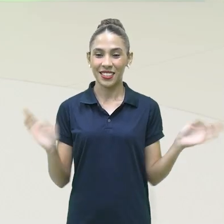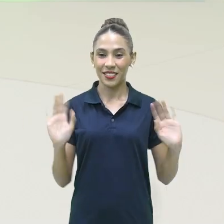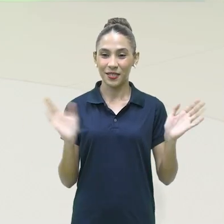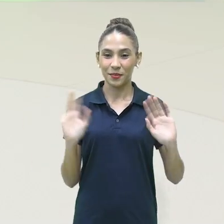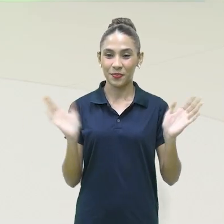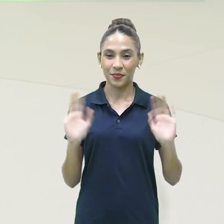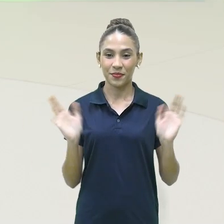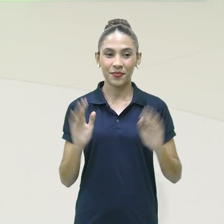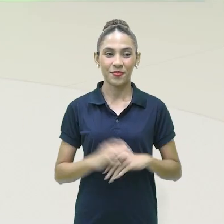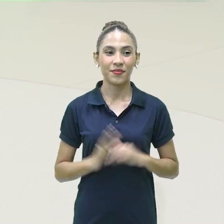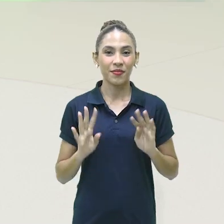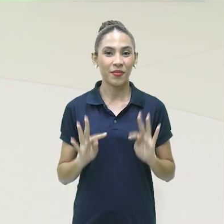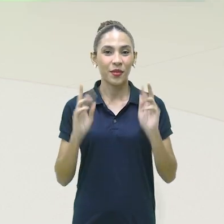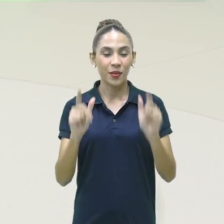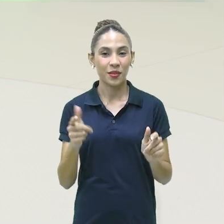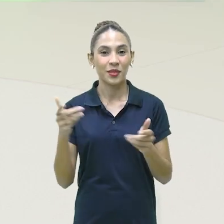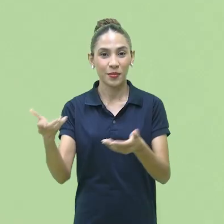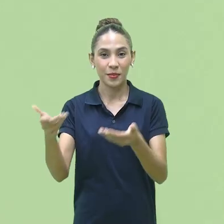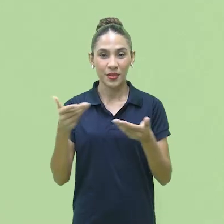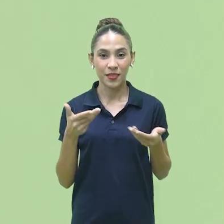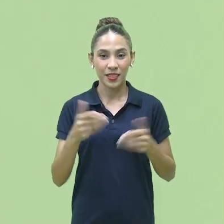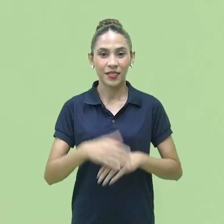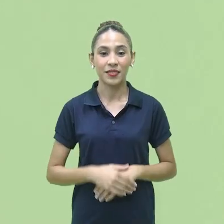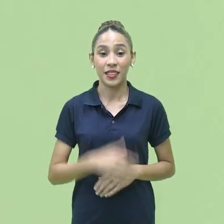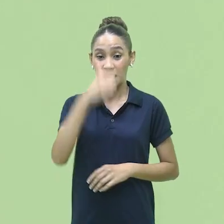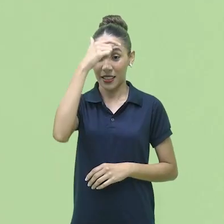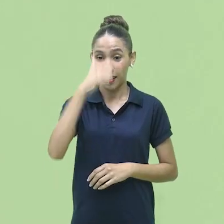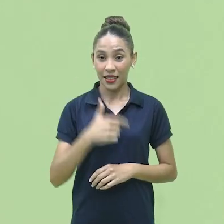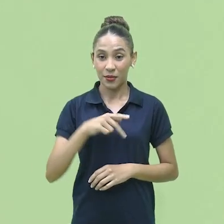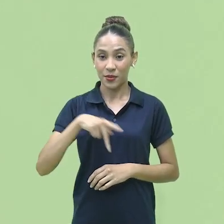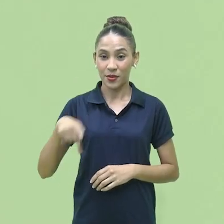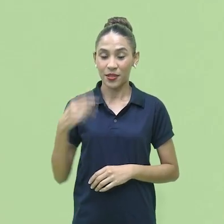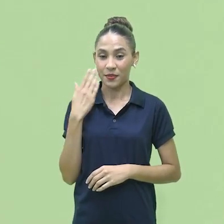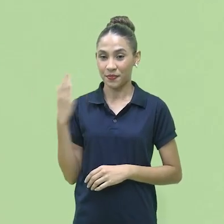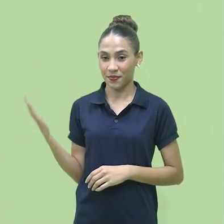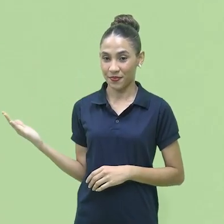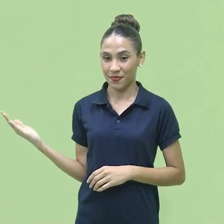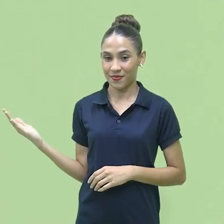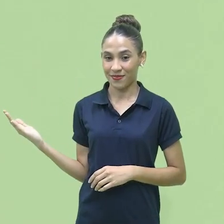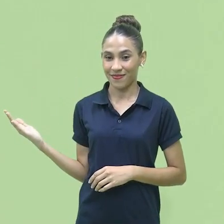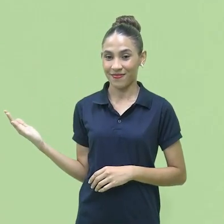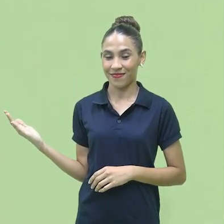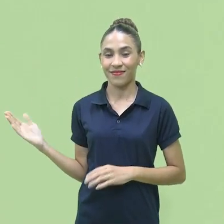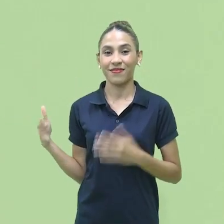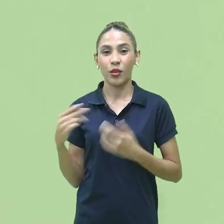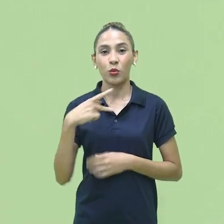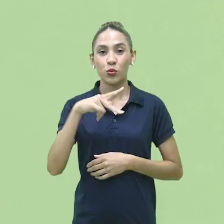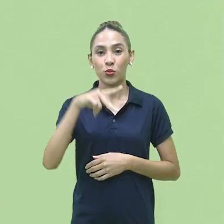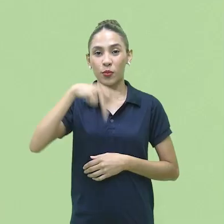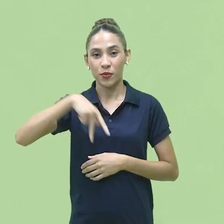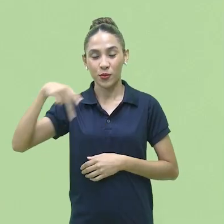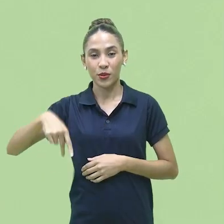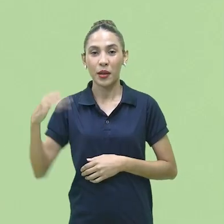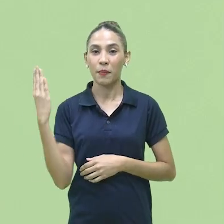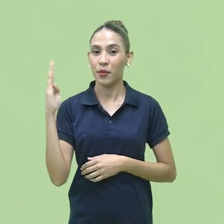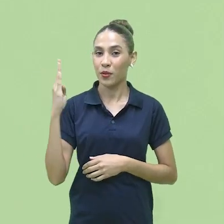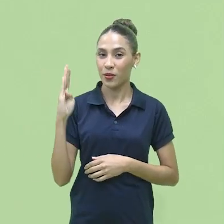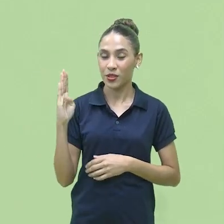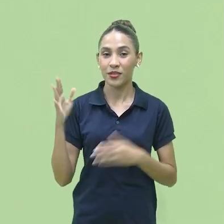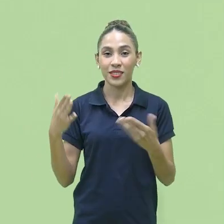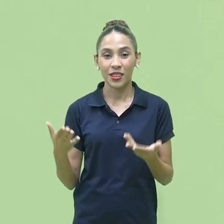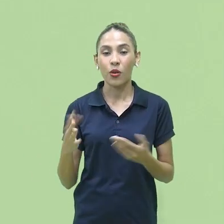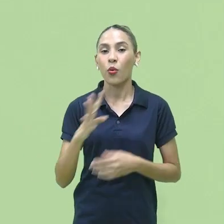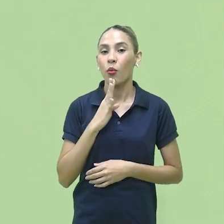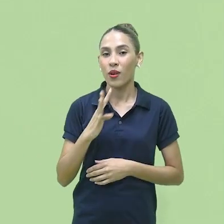como vão todos? Sejam muito bem-vindos. Eu sou a professora Cristiane Oliveira, a sua professora de Biologia, e